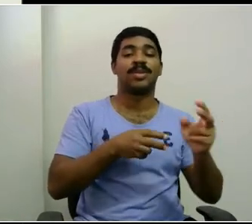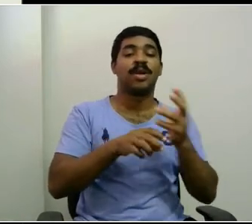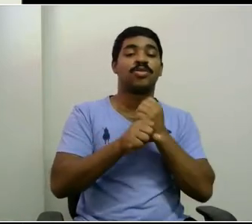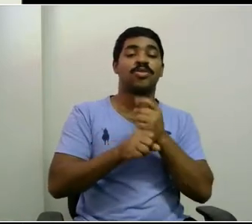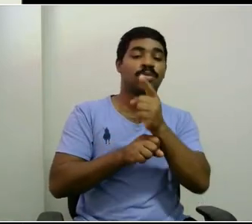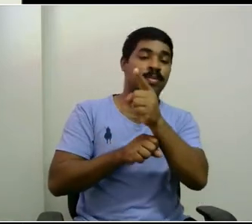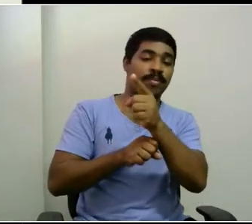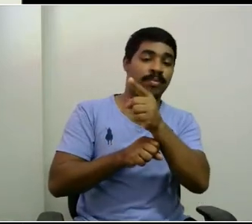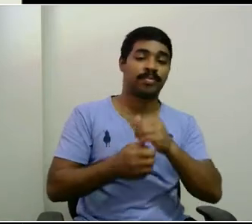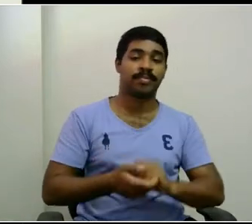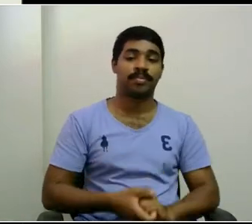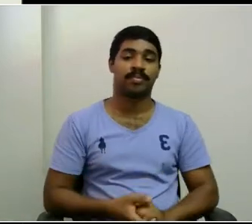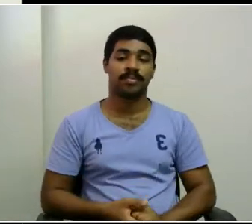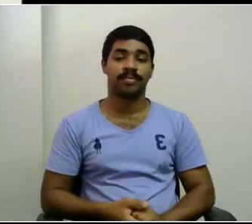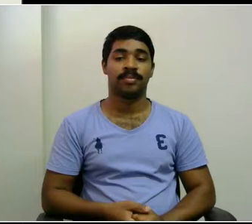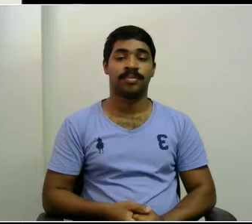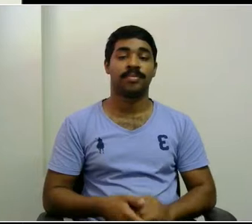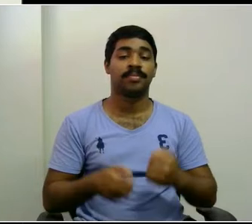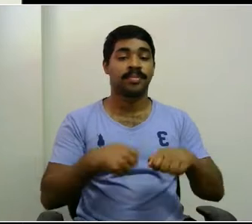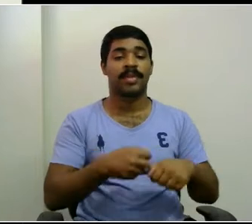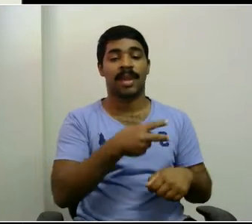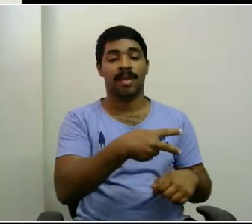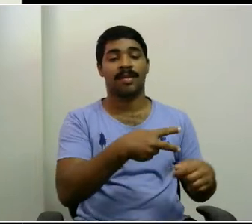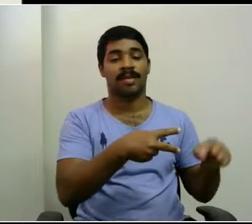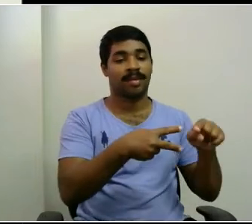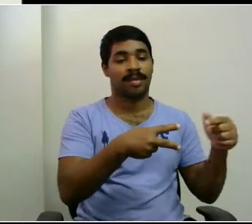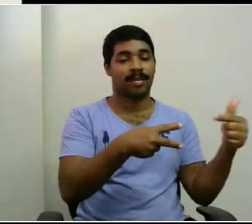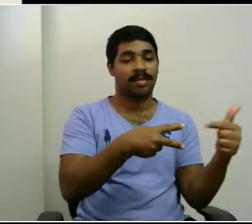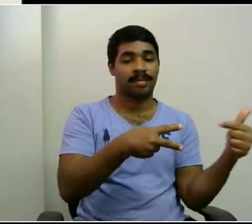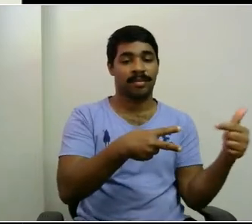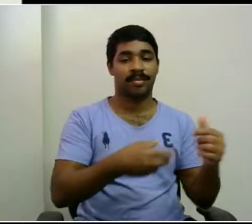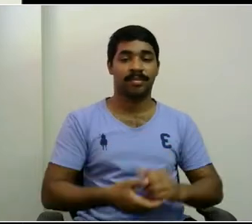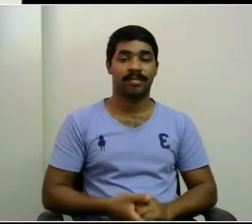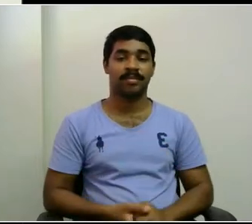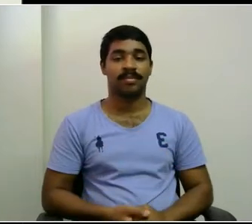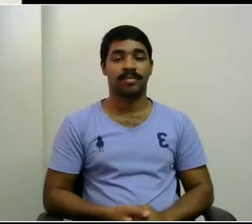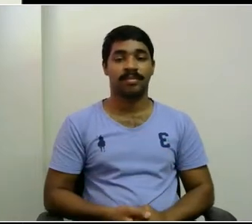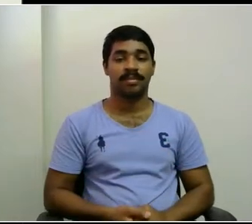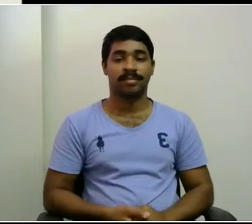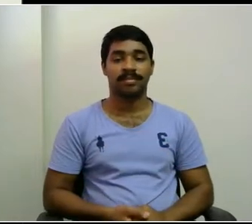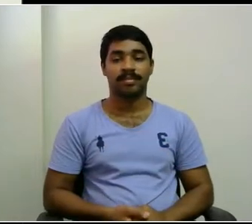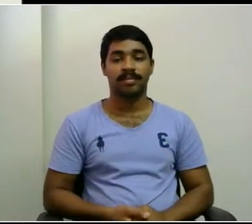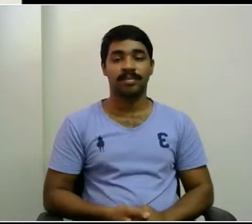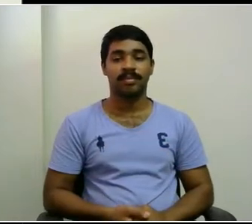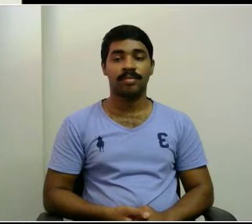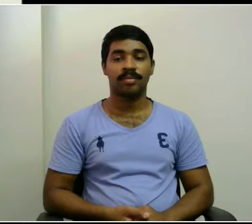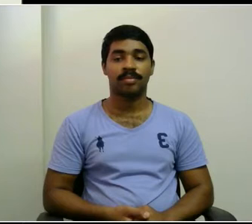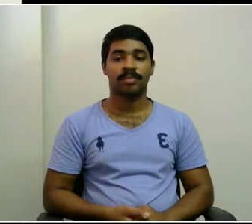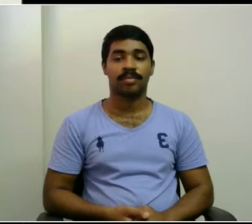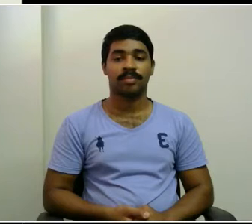9x tem que ser menor que menos 22. Então,